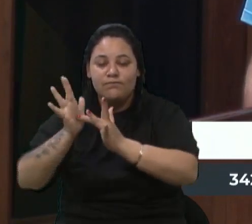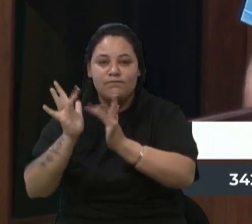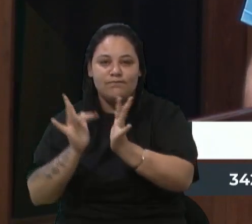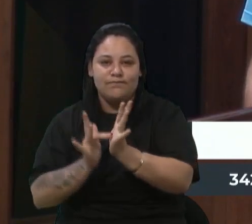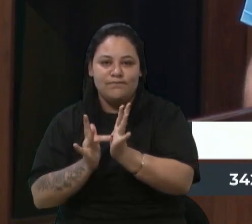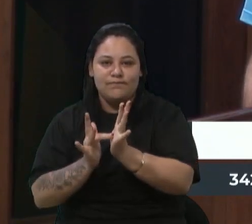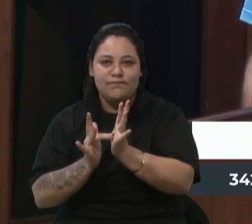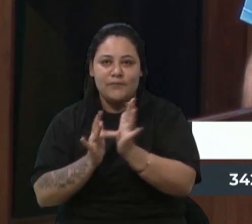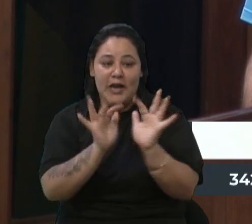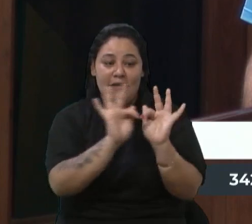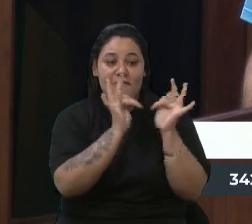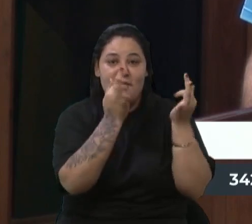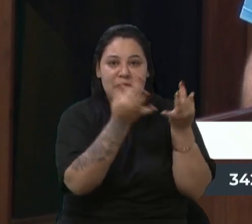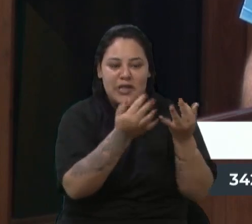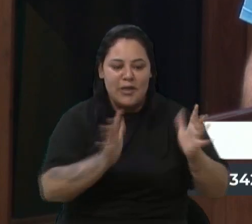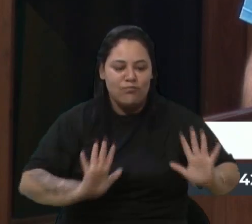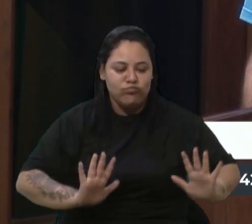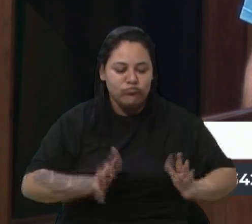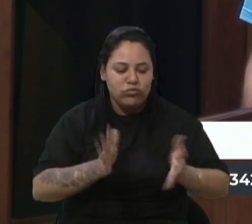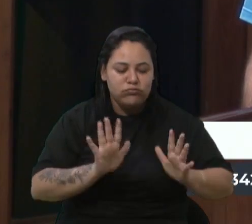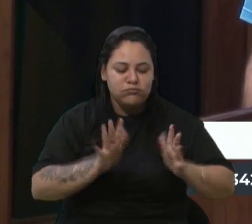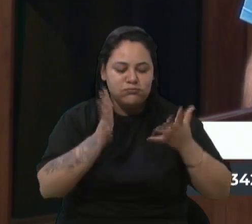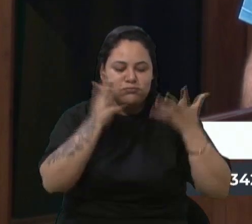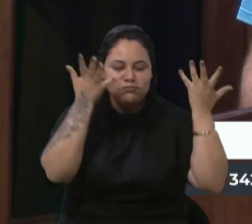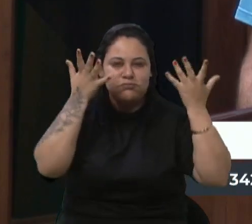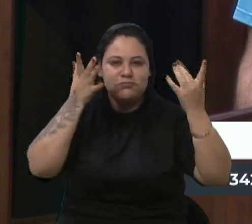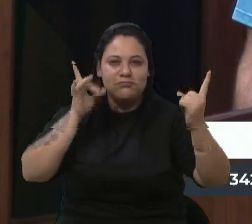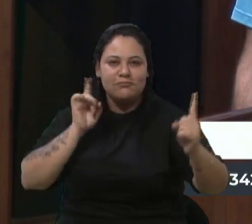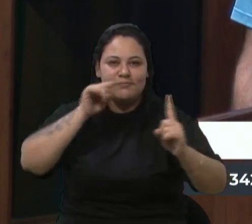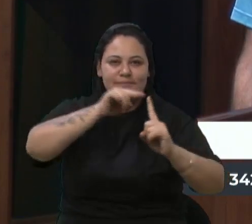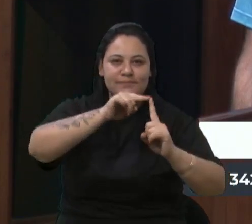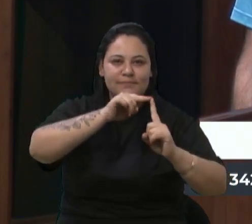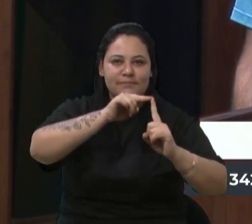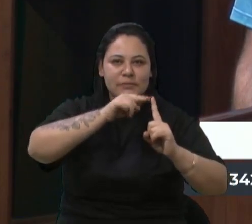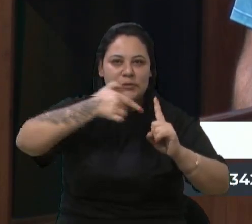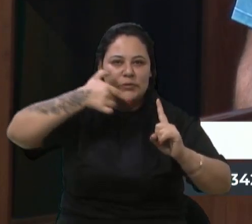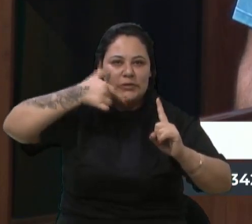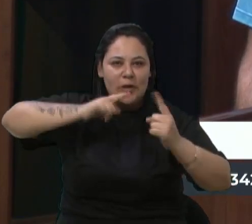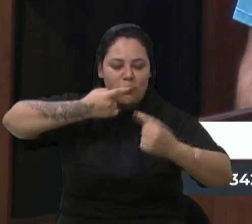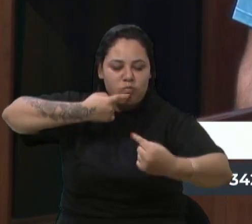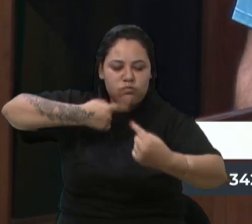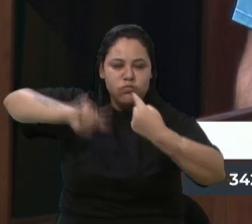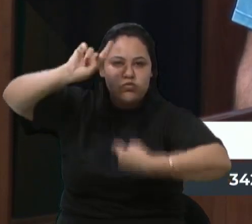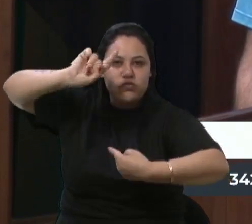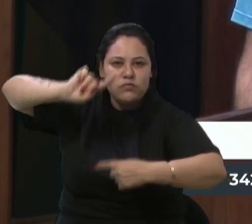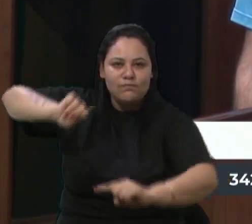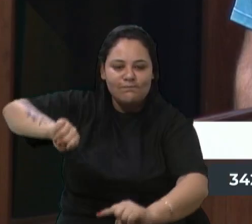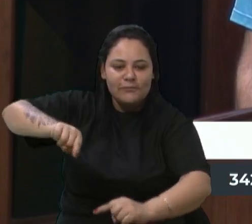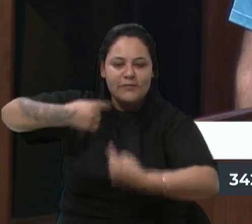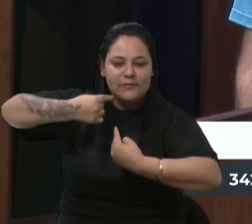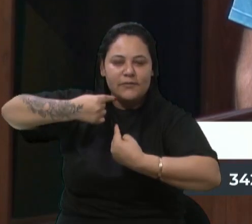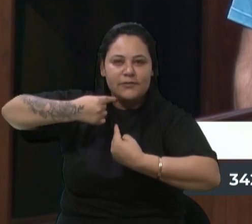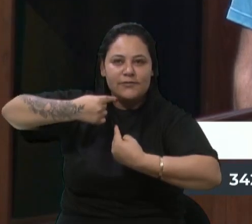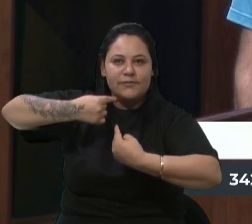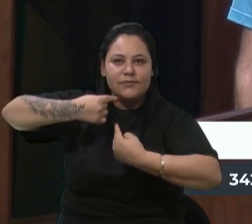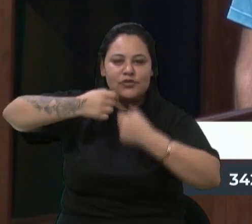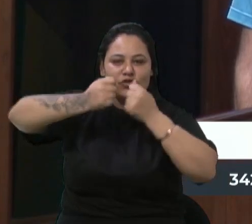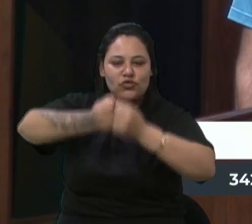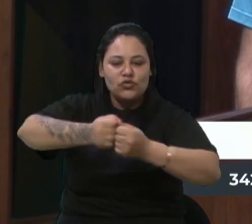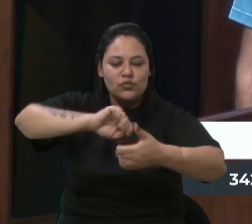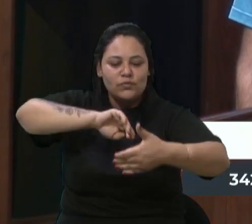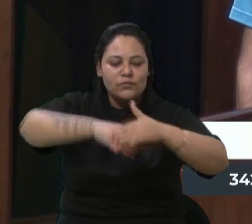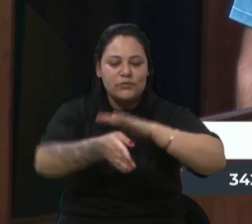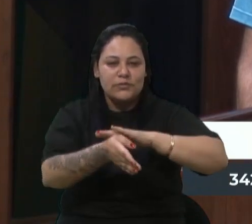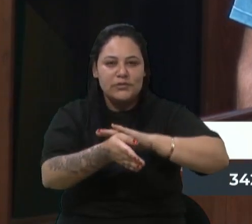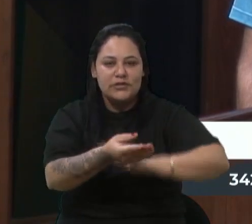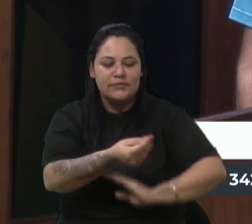então, que está engajada nesses propósitos, consegue superar os desafios que vêm junto com a adaptação